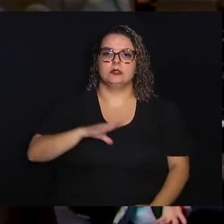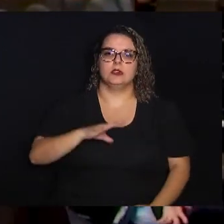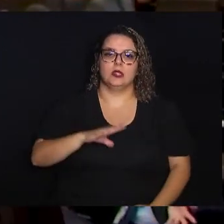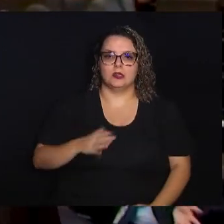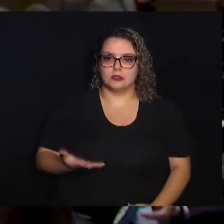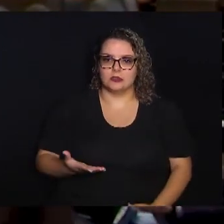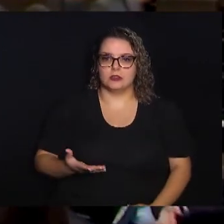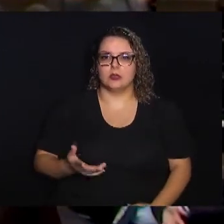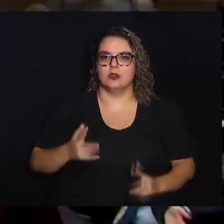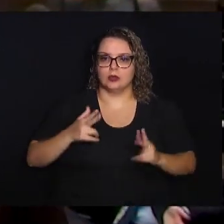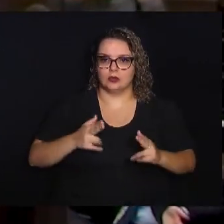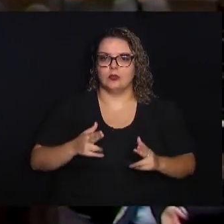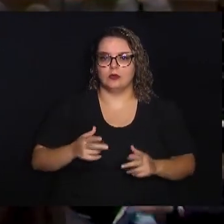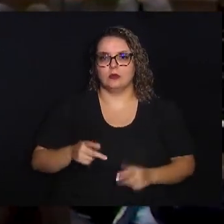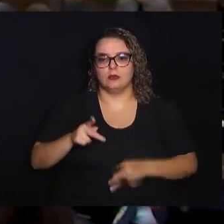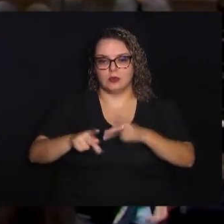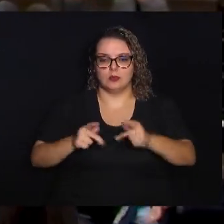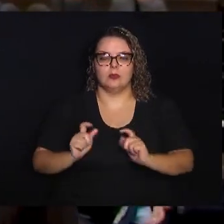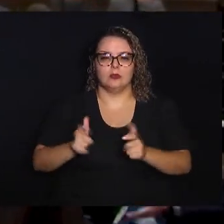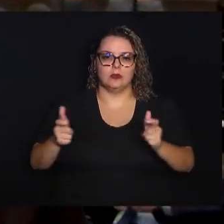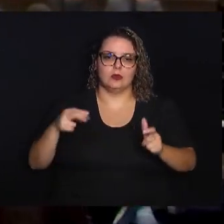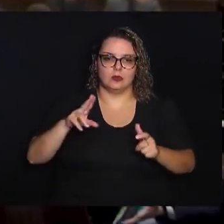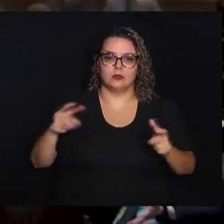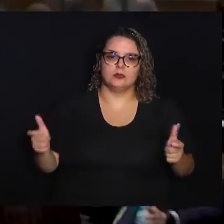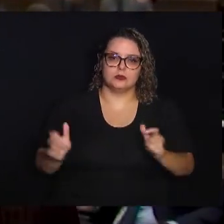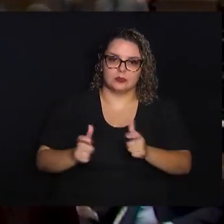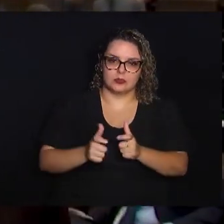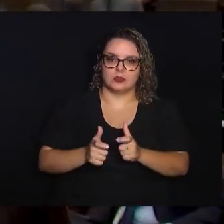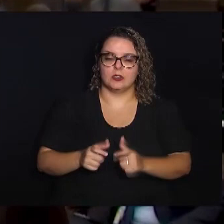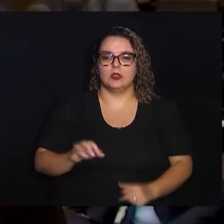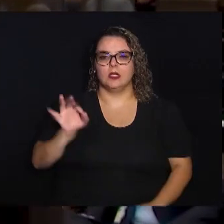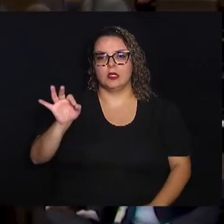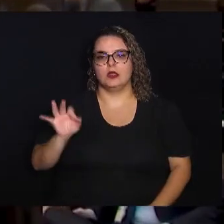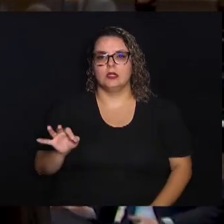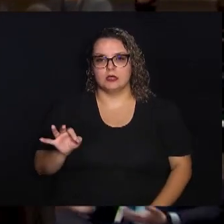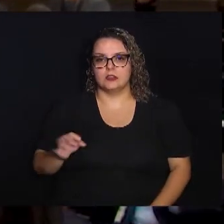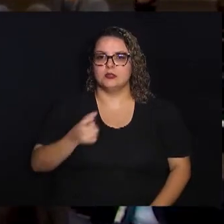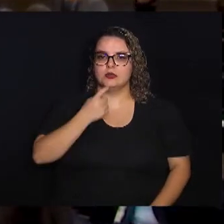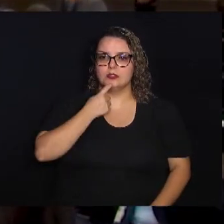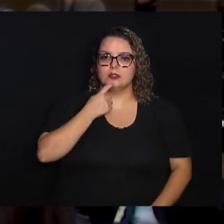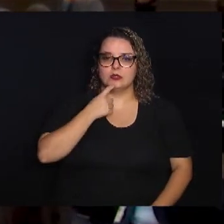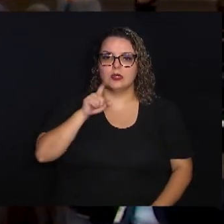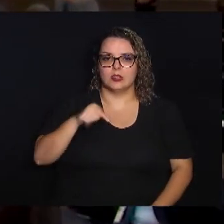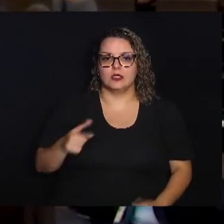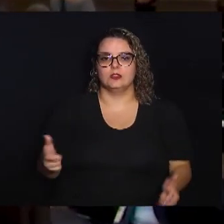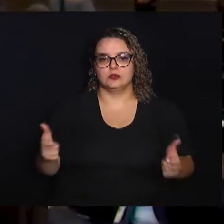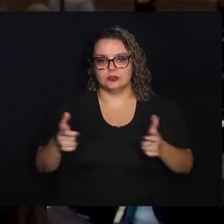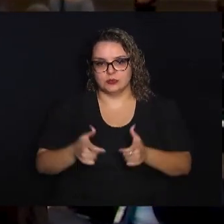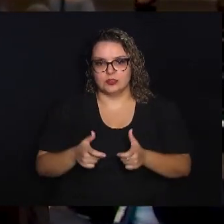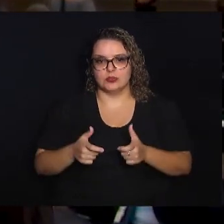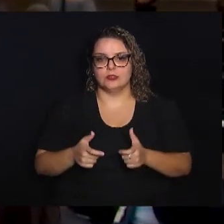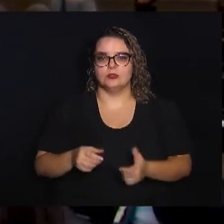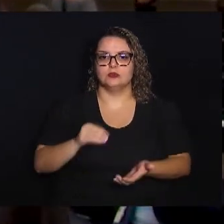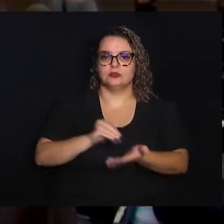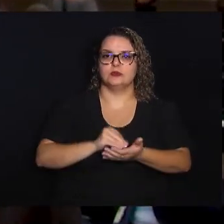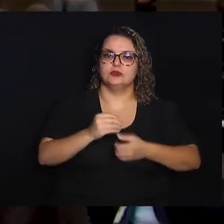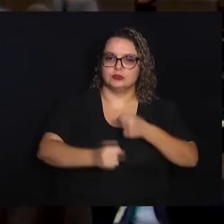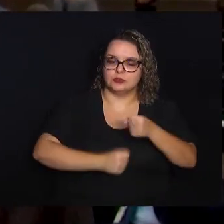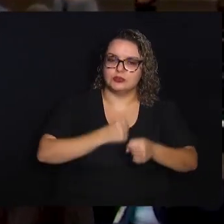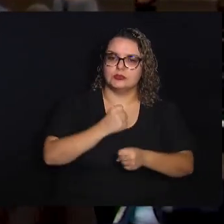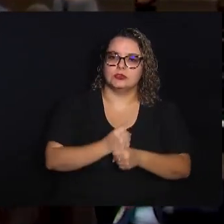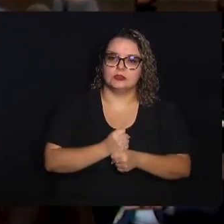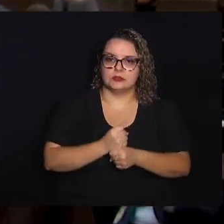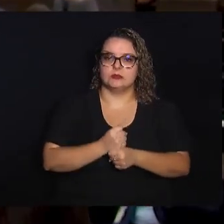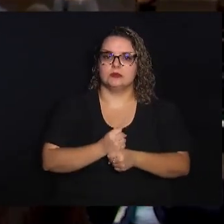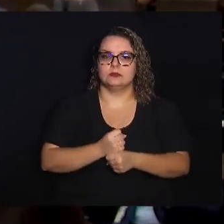a população vai aumentando ou diminuindo. A tendência de Campinas é diminuir ao longo dos últimos anos, mas eu acho